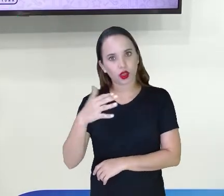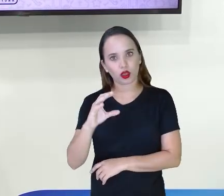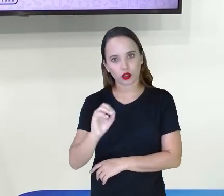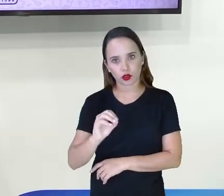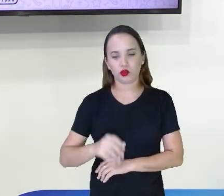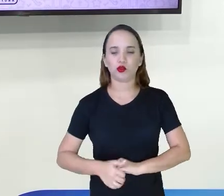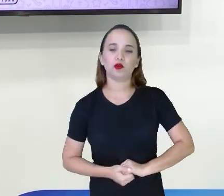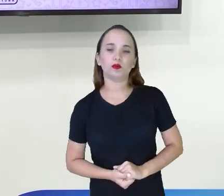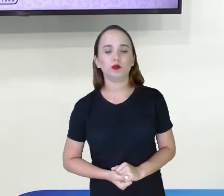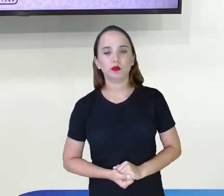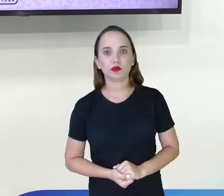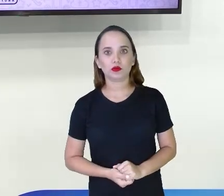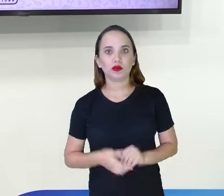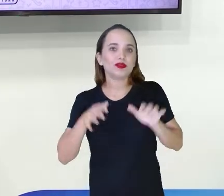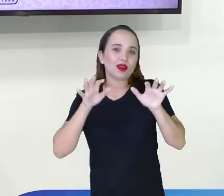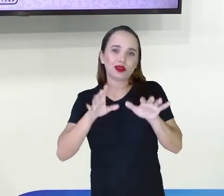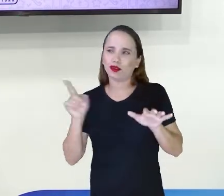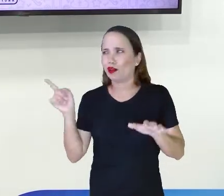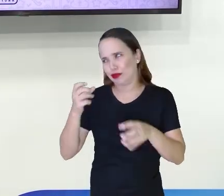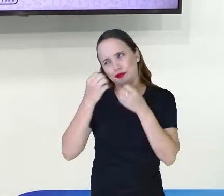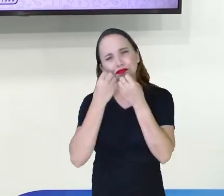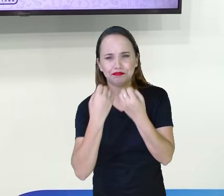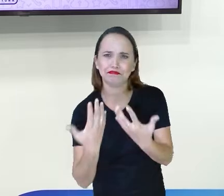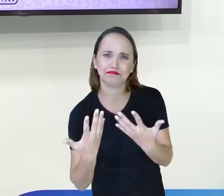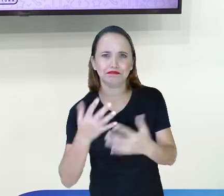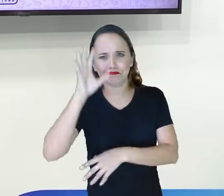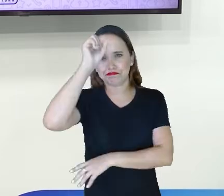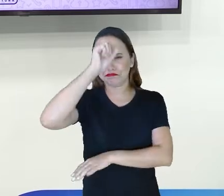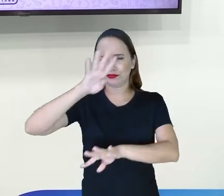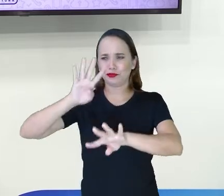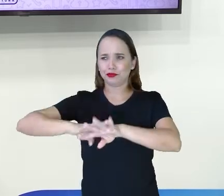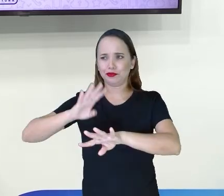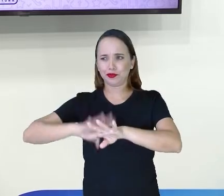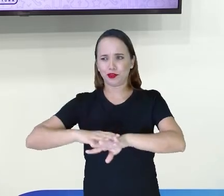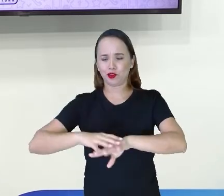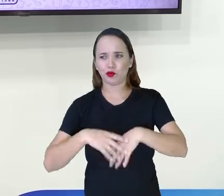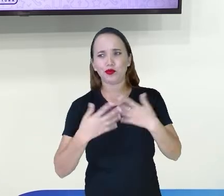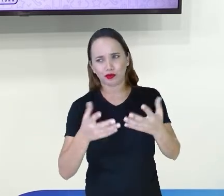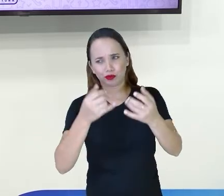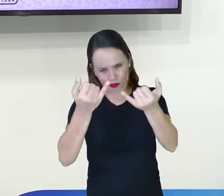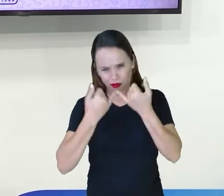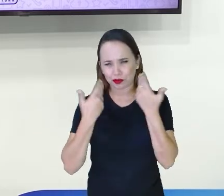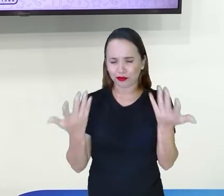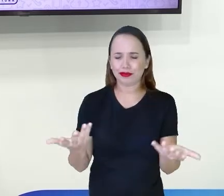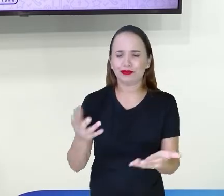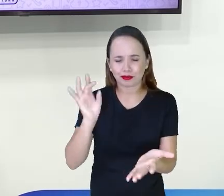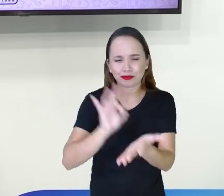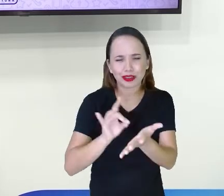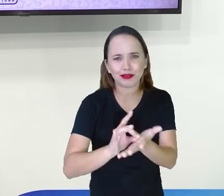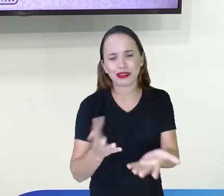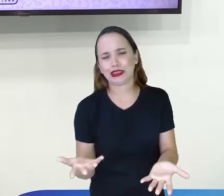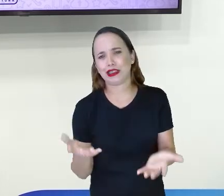10 arestas. Assim é bom demais aprender matemática, né não? Disse, não é? Fala a verdade.